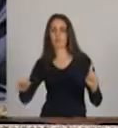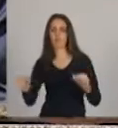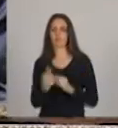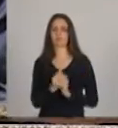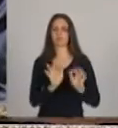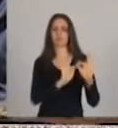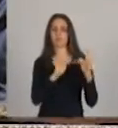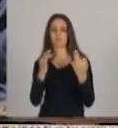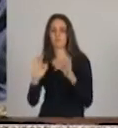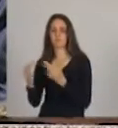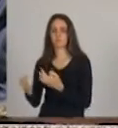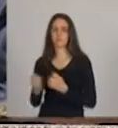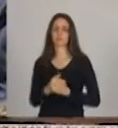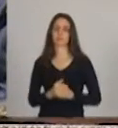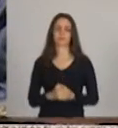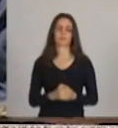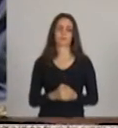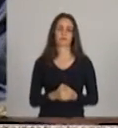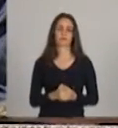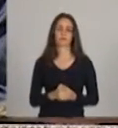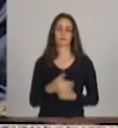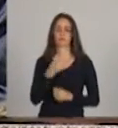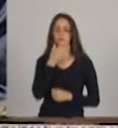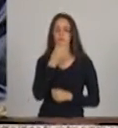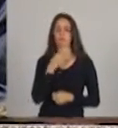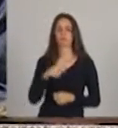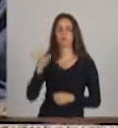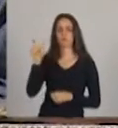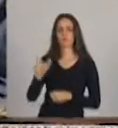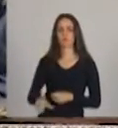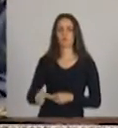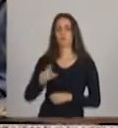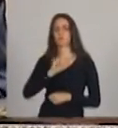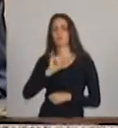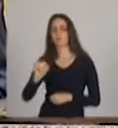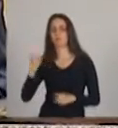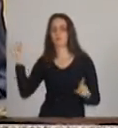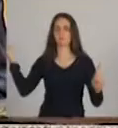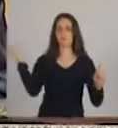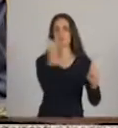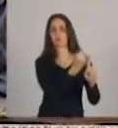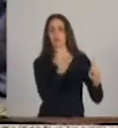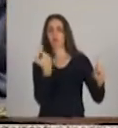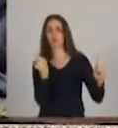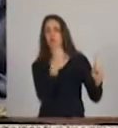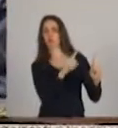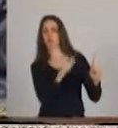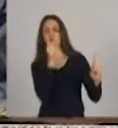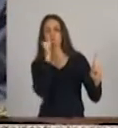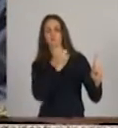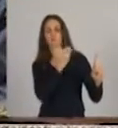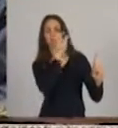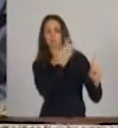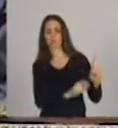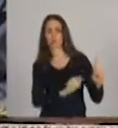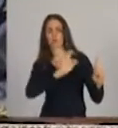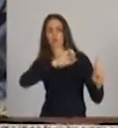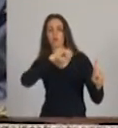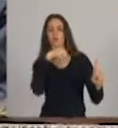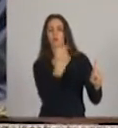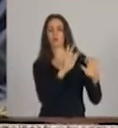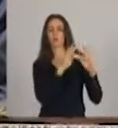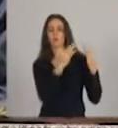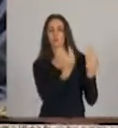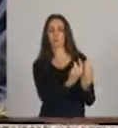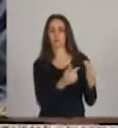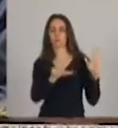Então, o condenado pela Lei Maria da Penha por violência contra a família, aqui no Estado, uma